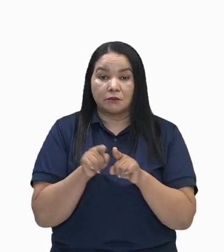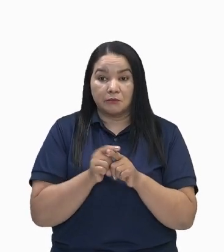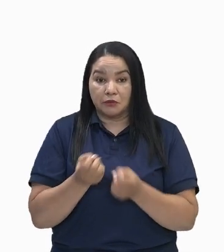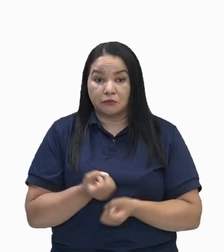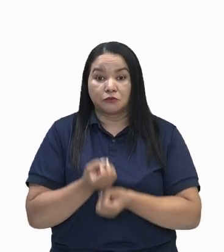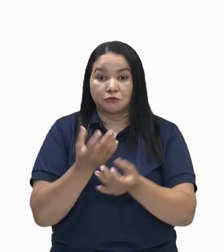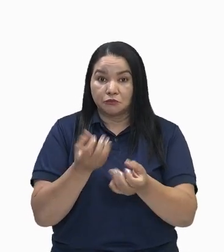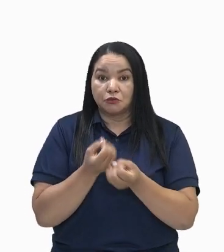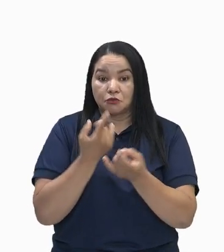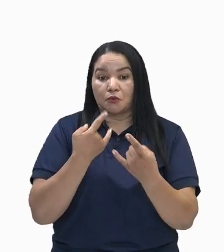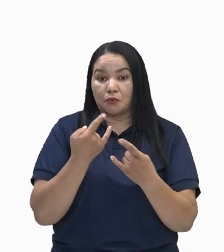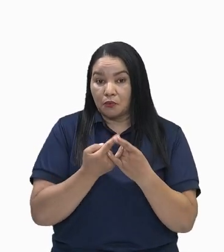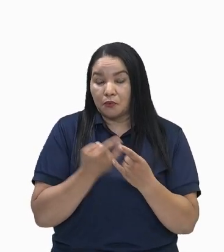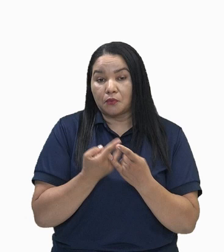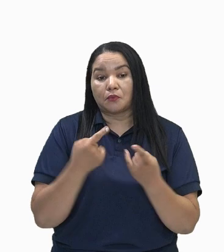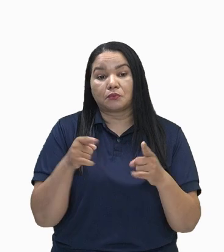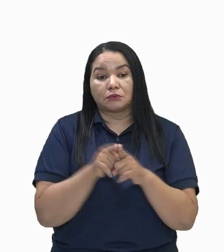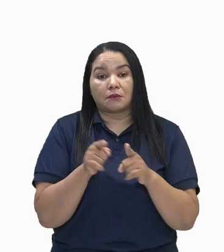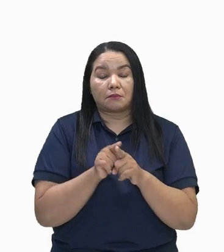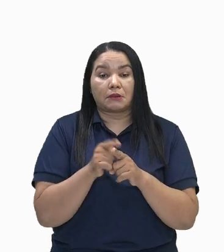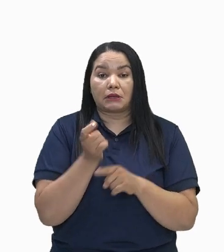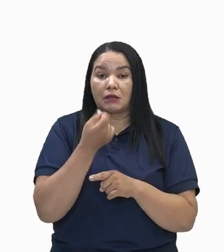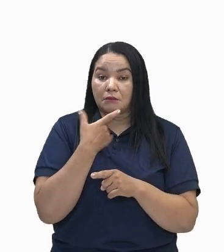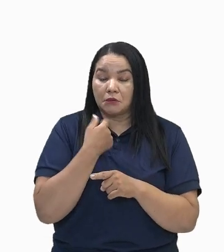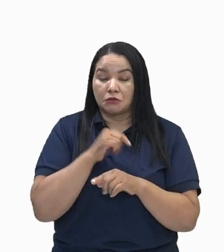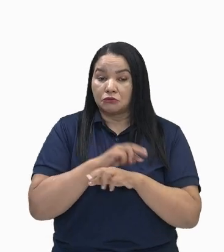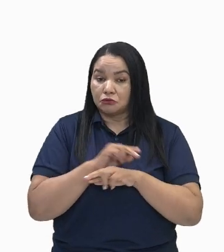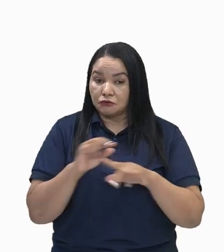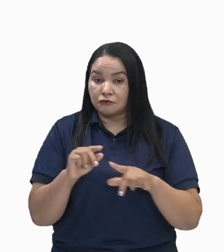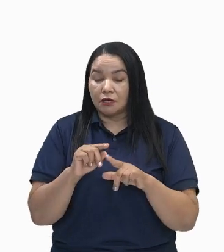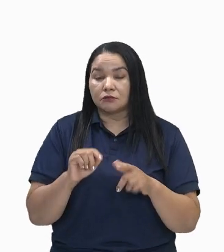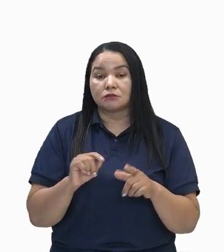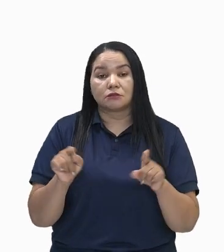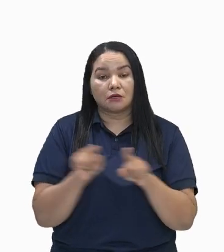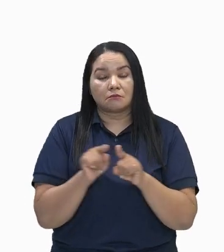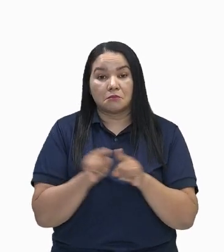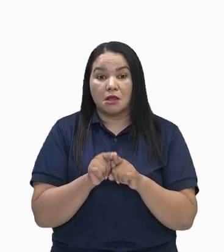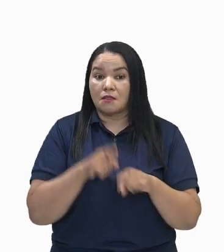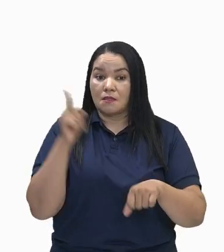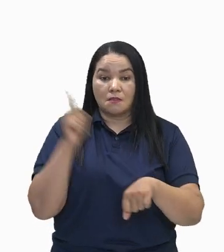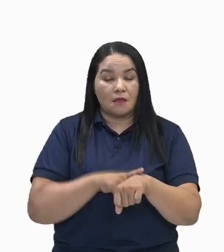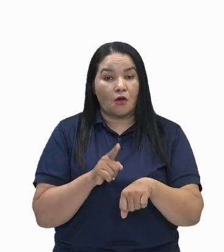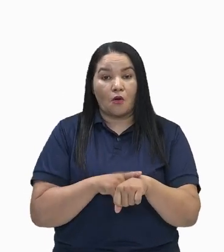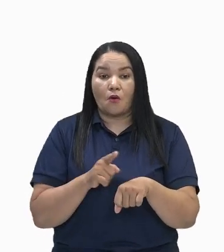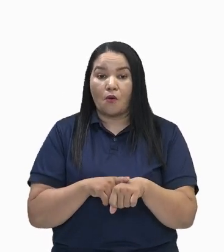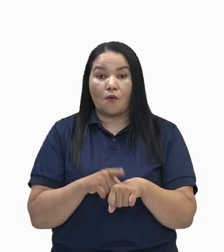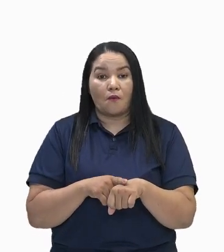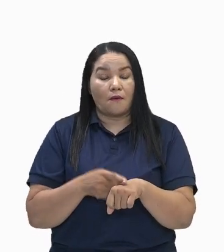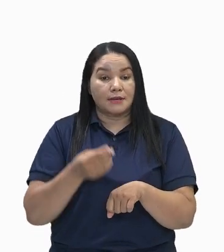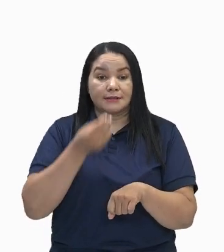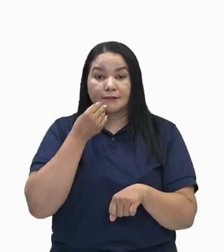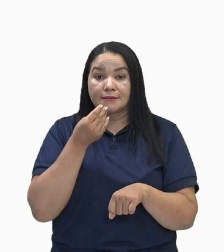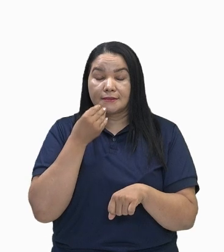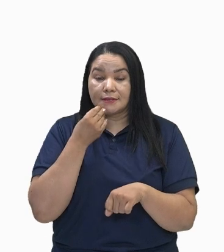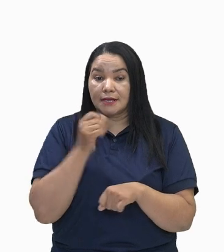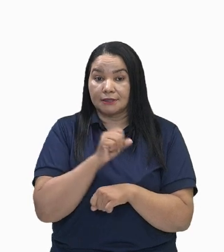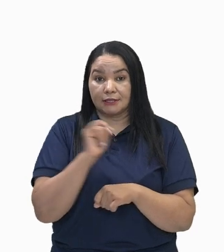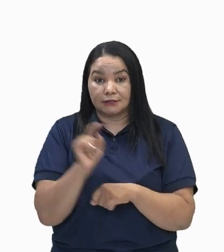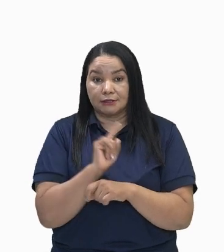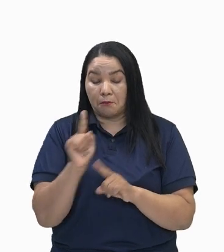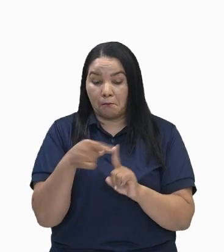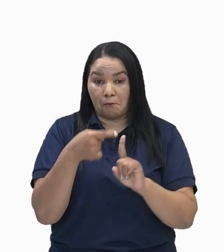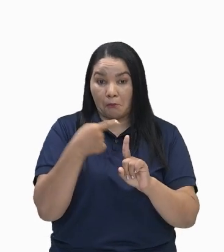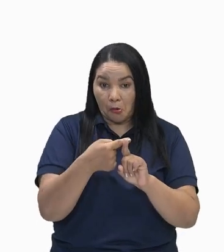como dos antirretrovirais, a partir do momento, né, que se faz a testagem positiva e que se